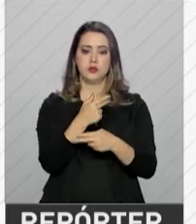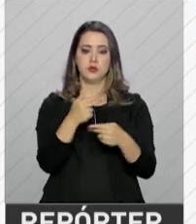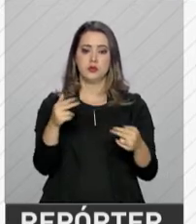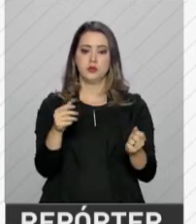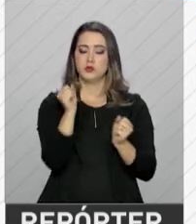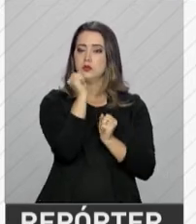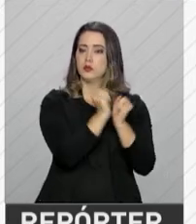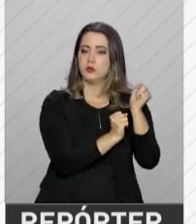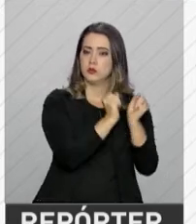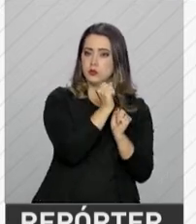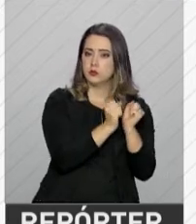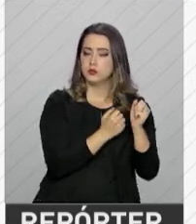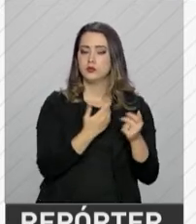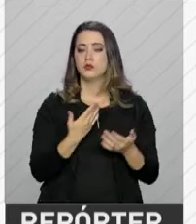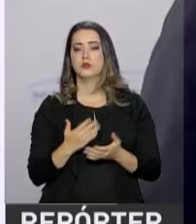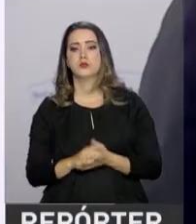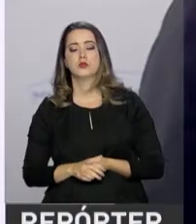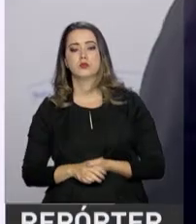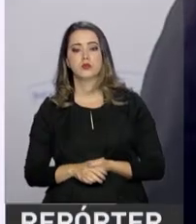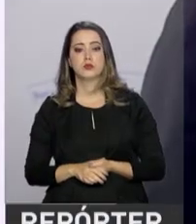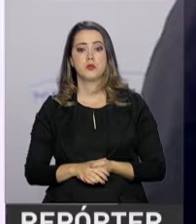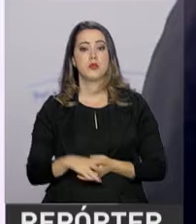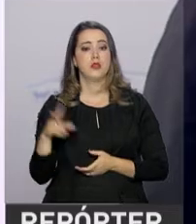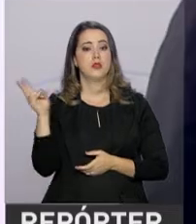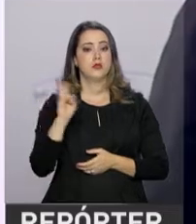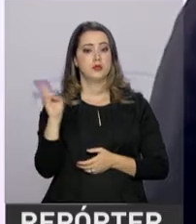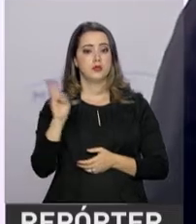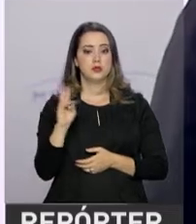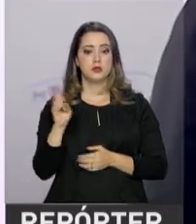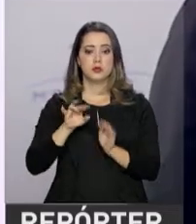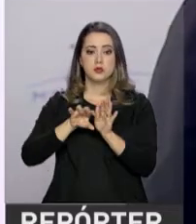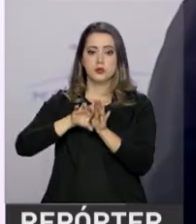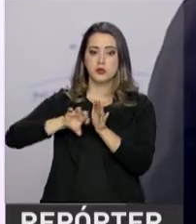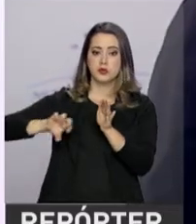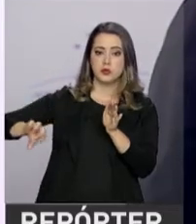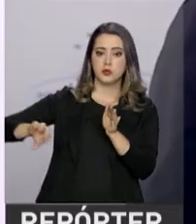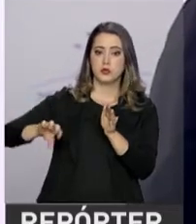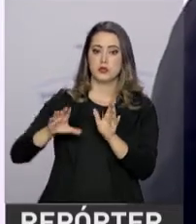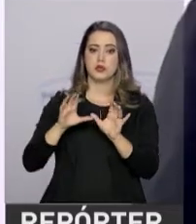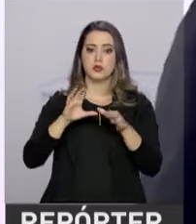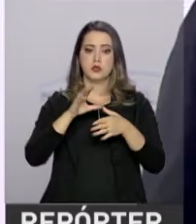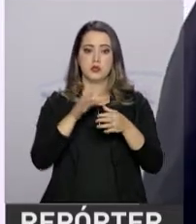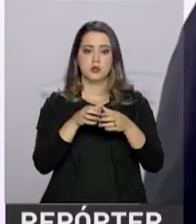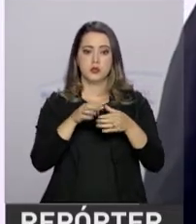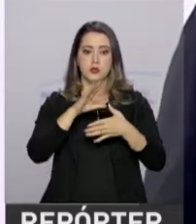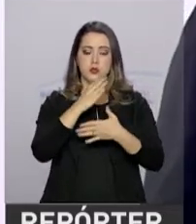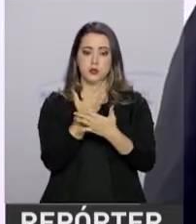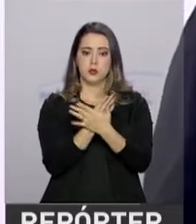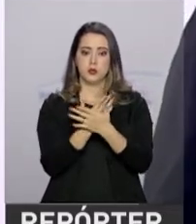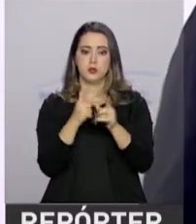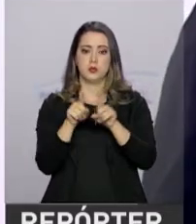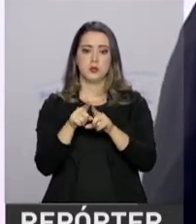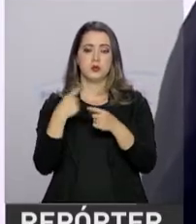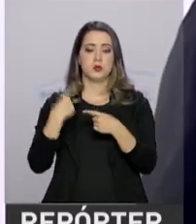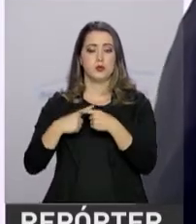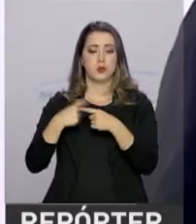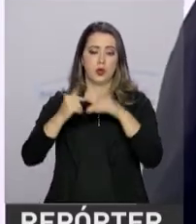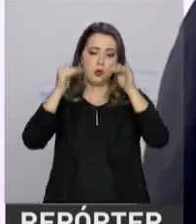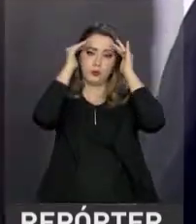foram de bens industrializados a venezuela suspensa do mercosul desde 2016 por quebra do princípio democrático